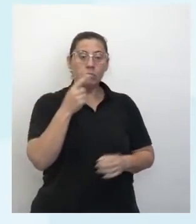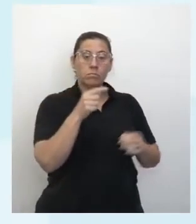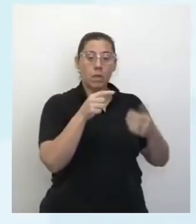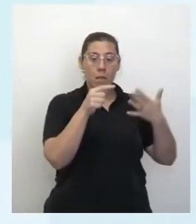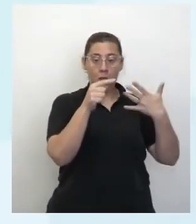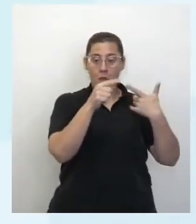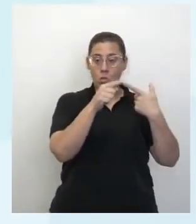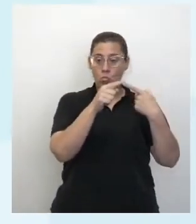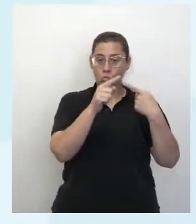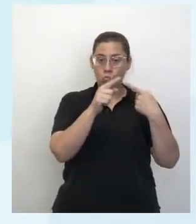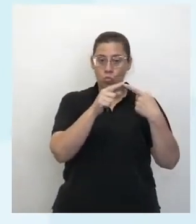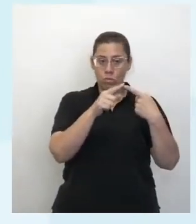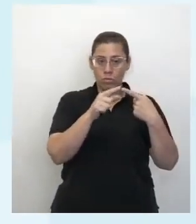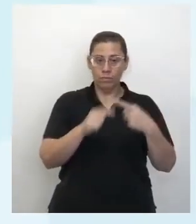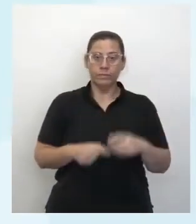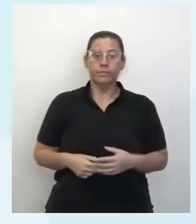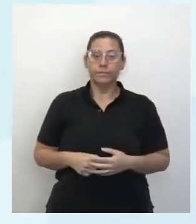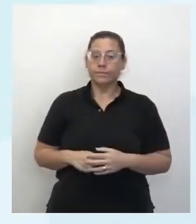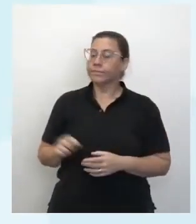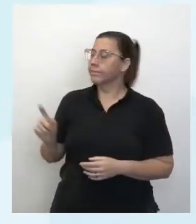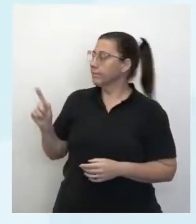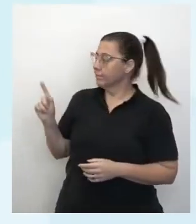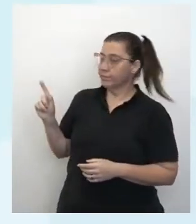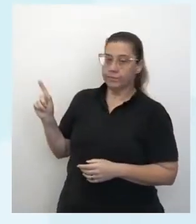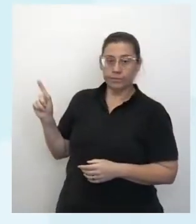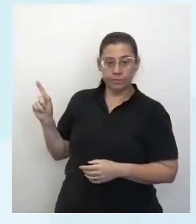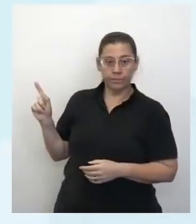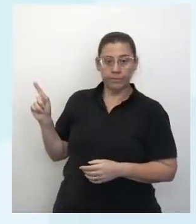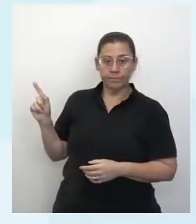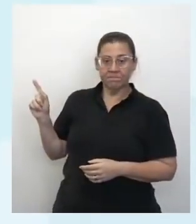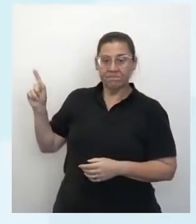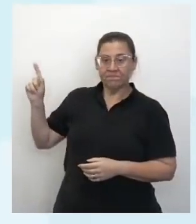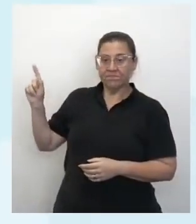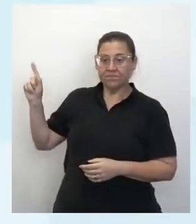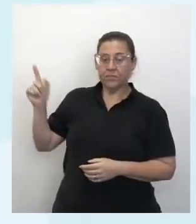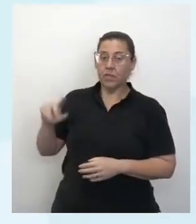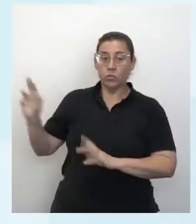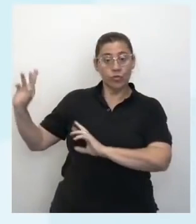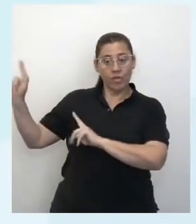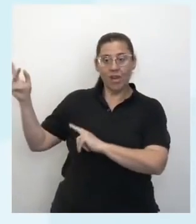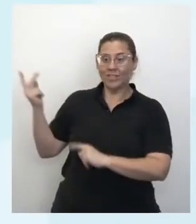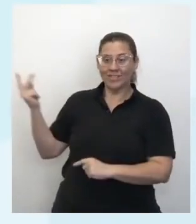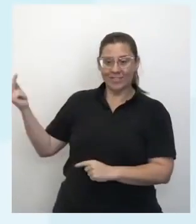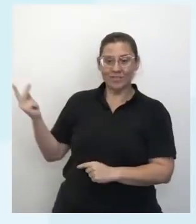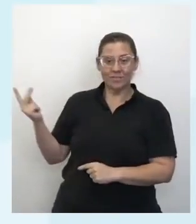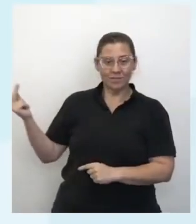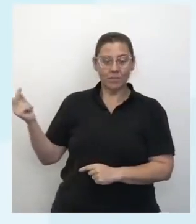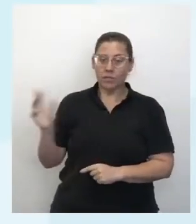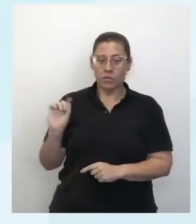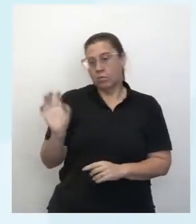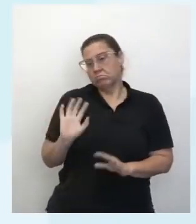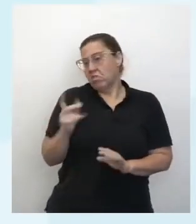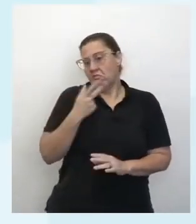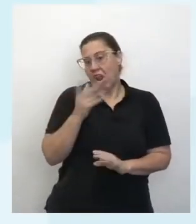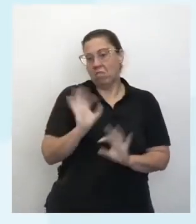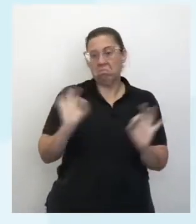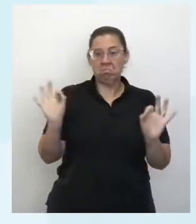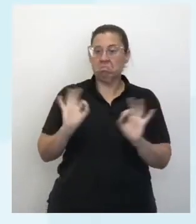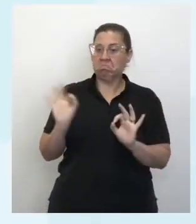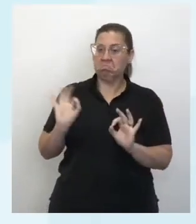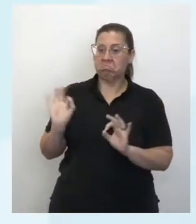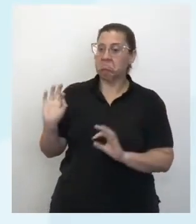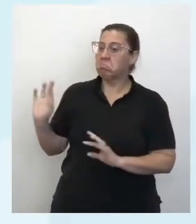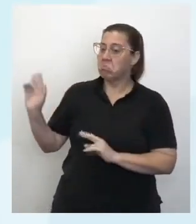Nós temos um pentágono e aqui a gente tem um quadrilátero. Eles são diferentes. Pronto, é só isso, não tenho o que falar deles.